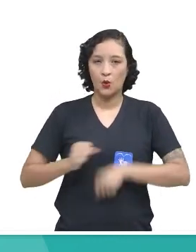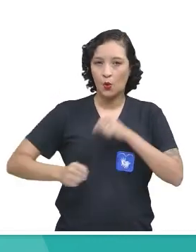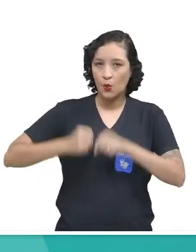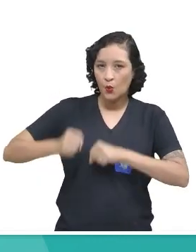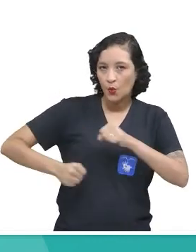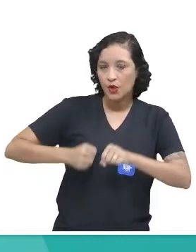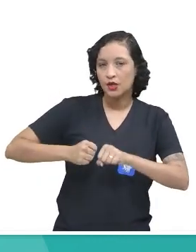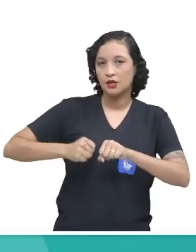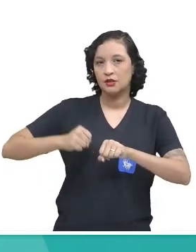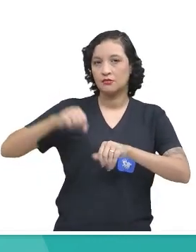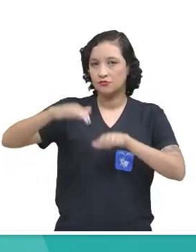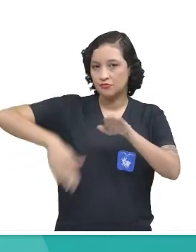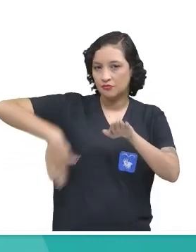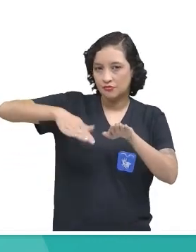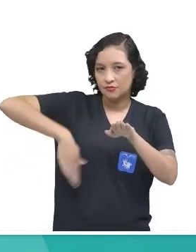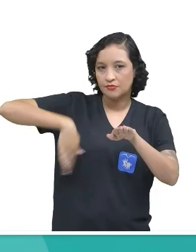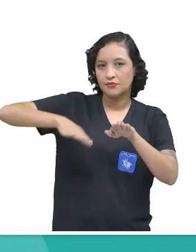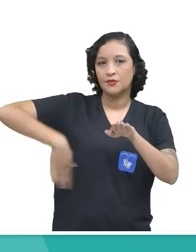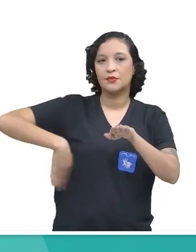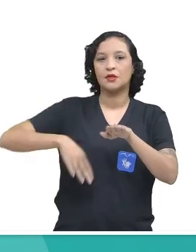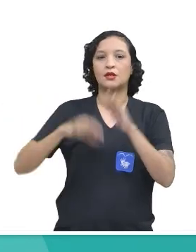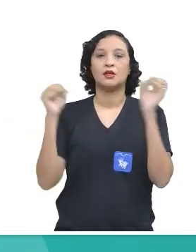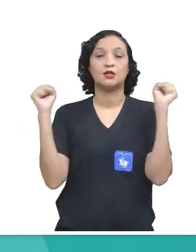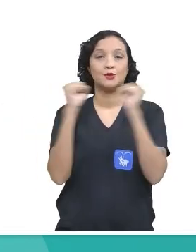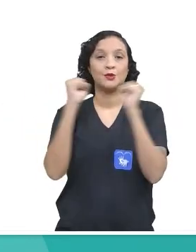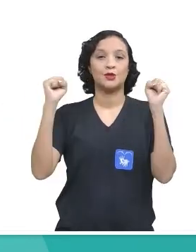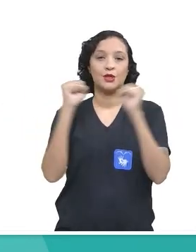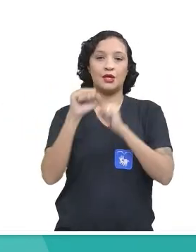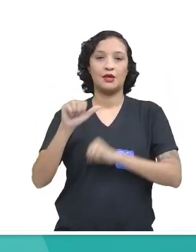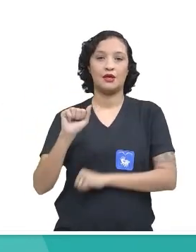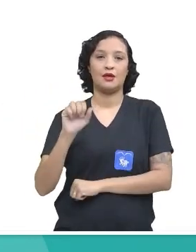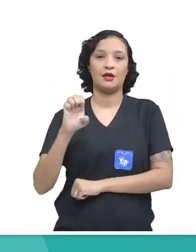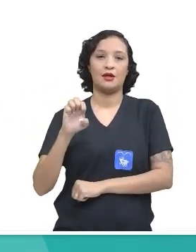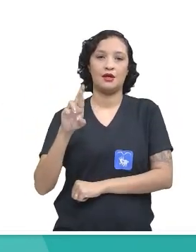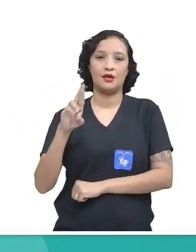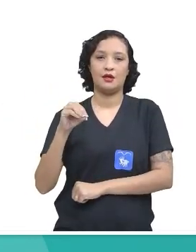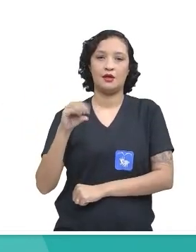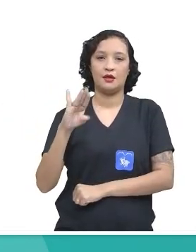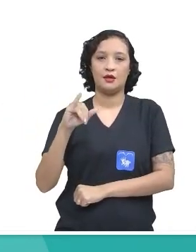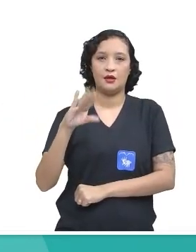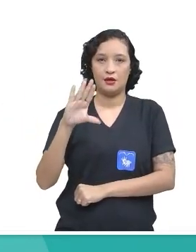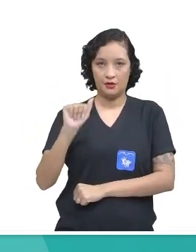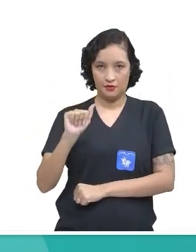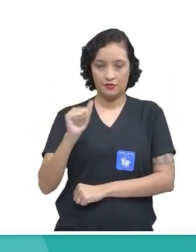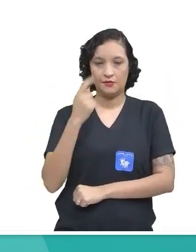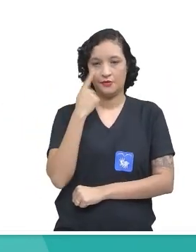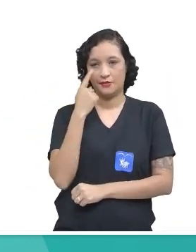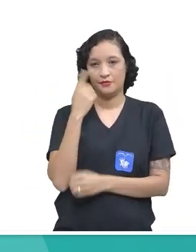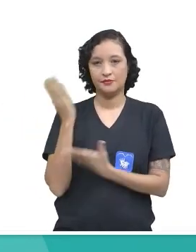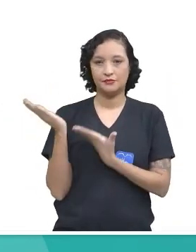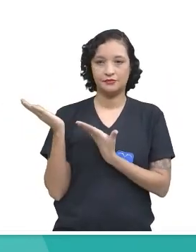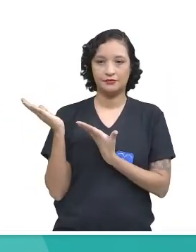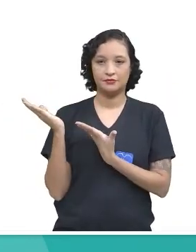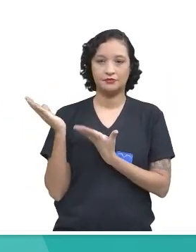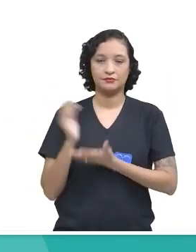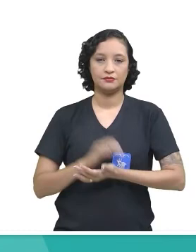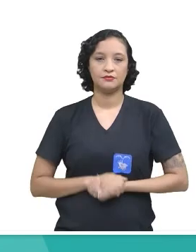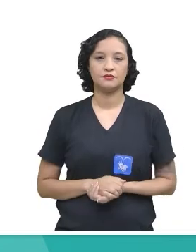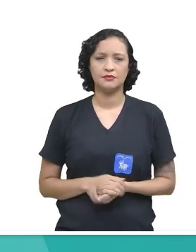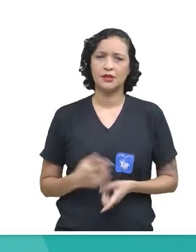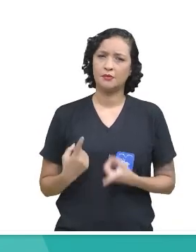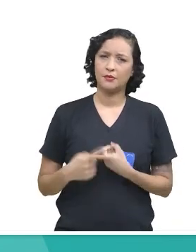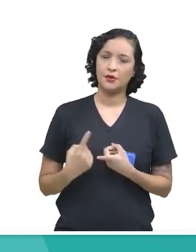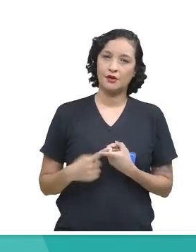corrida, a natação e a aula de ginástica aeróbica. Mas por que, professora, que